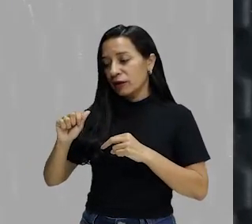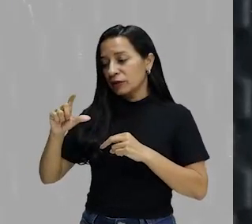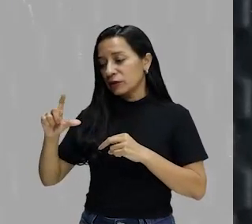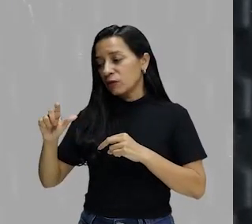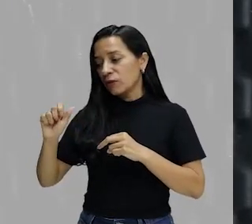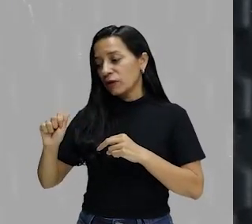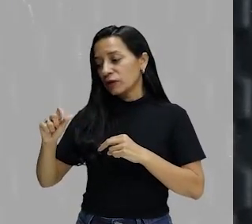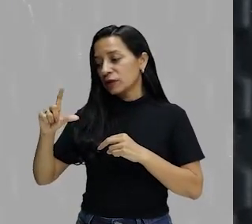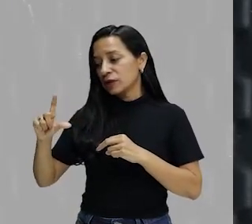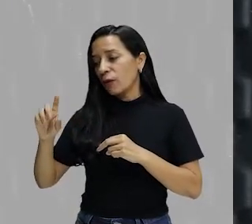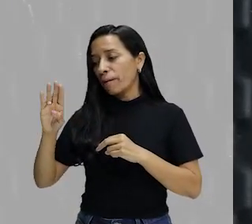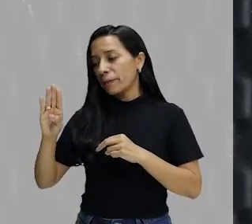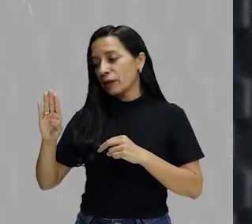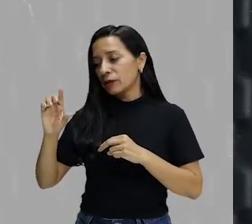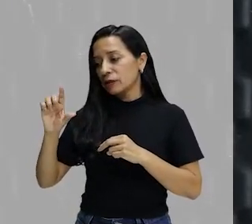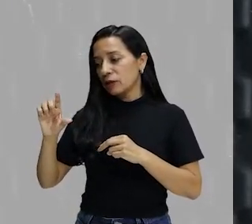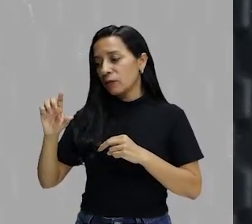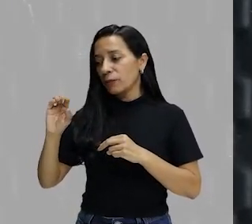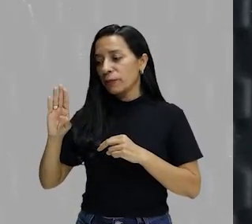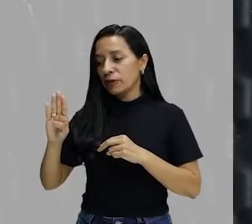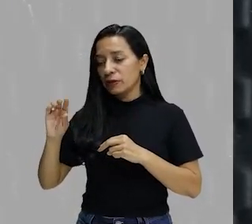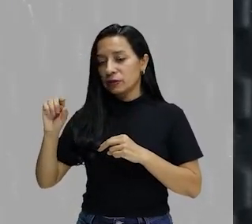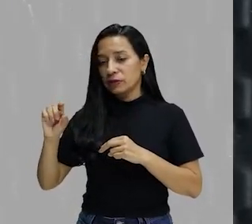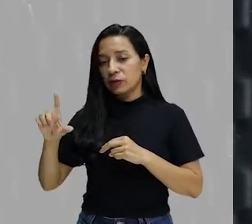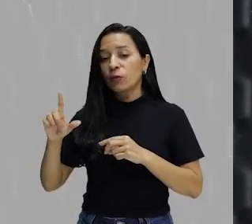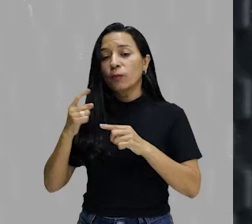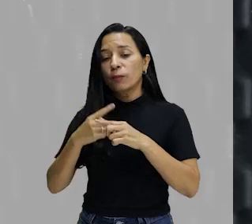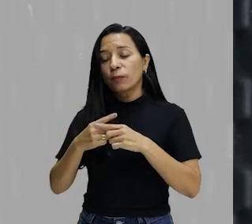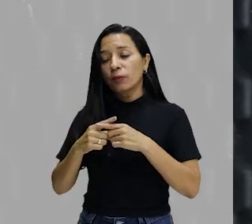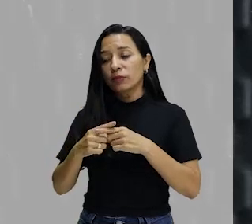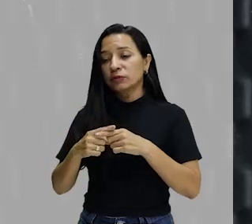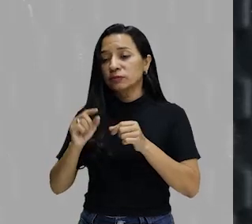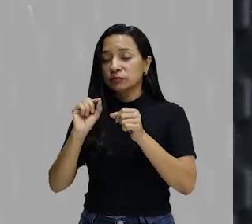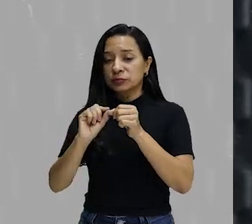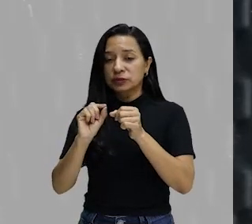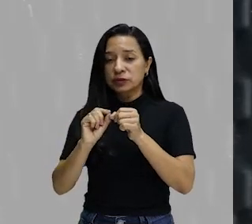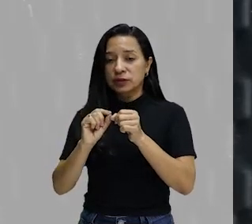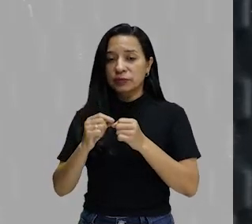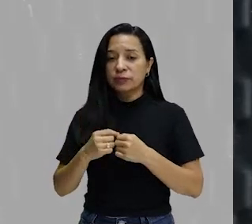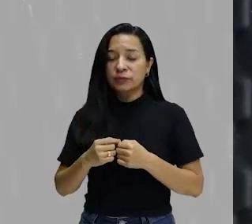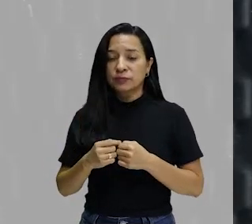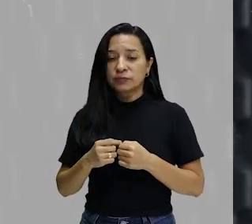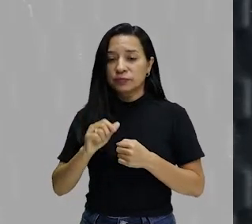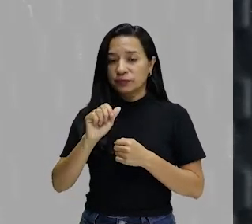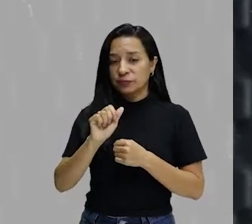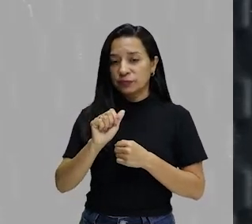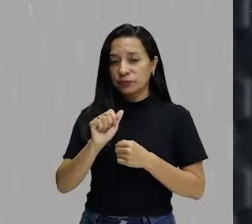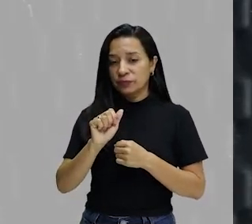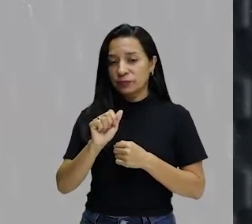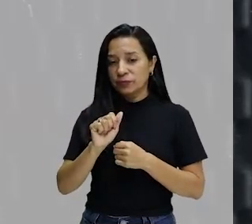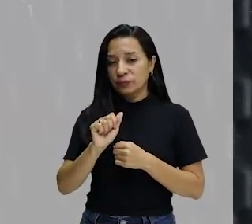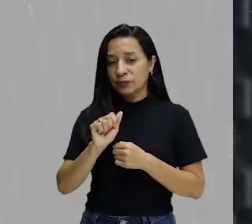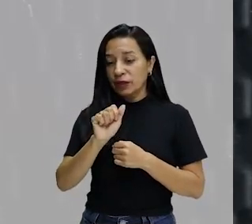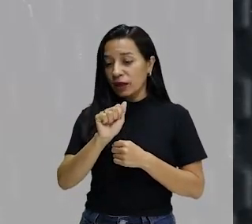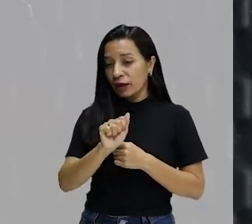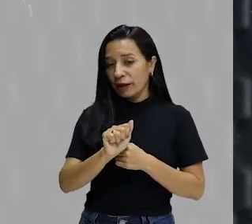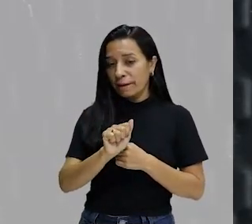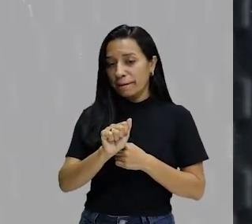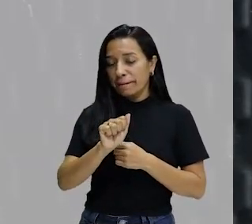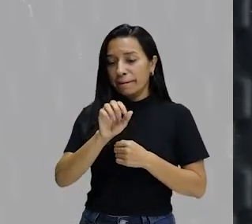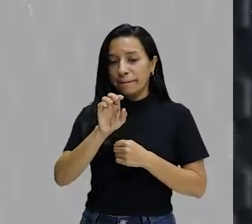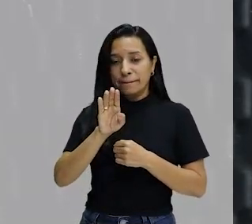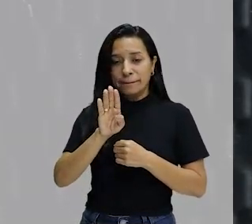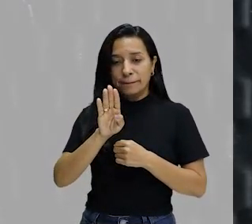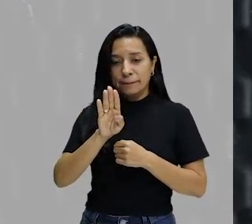pode gerar? Bem, azão, Bzão gera gametas azão e Bzão.